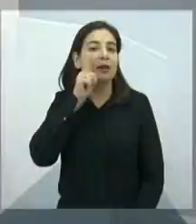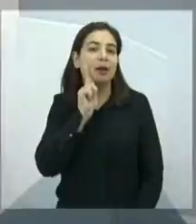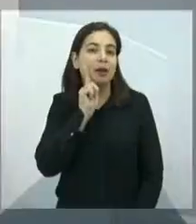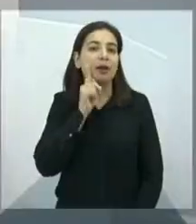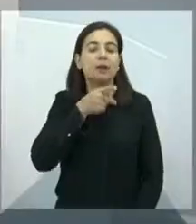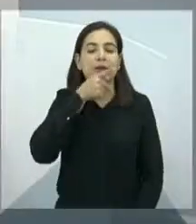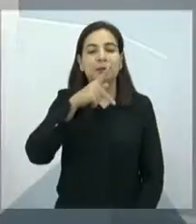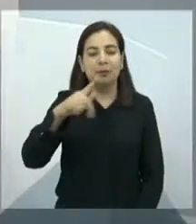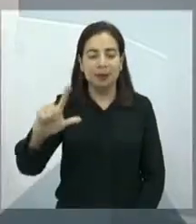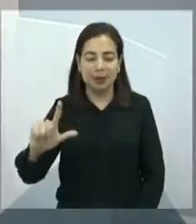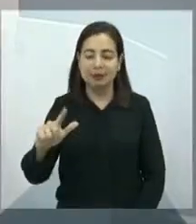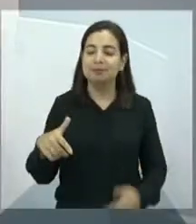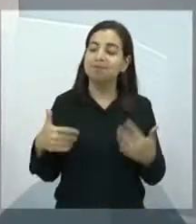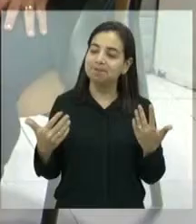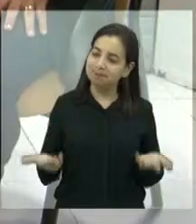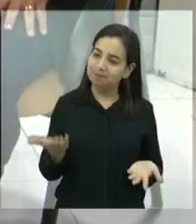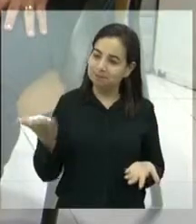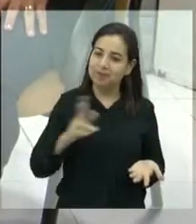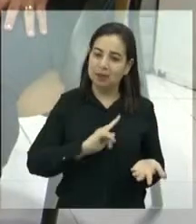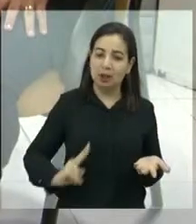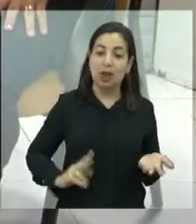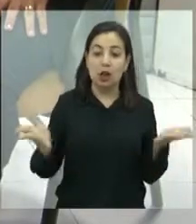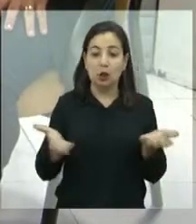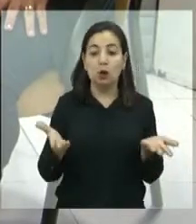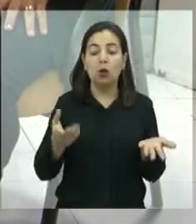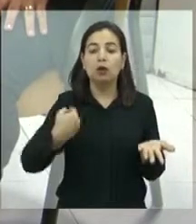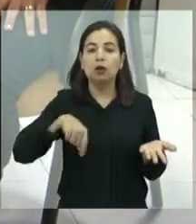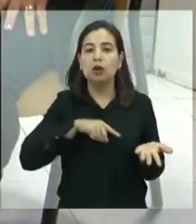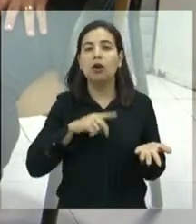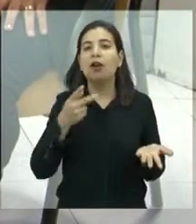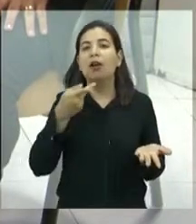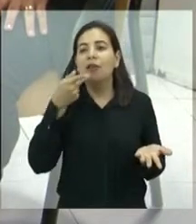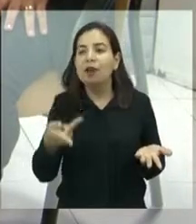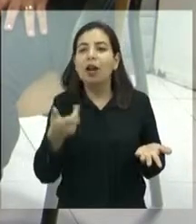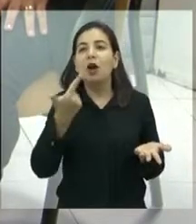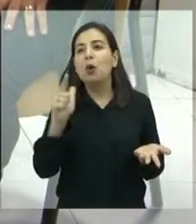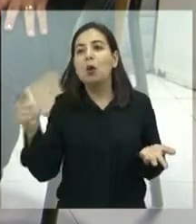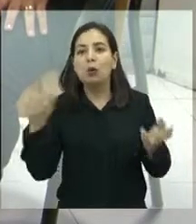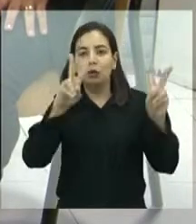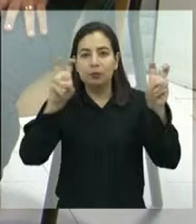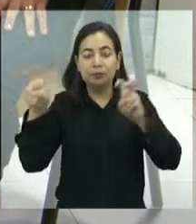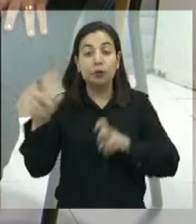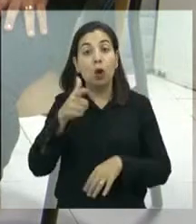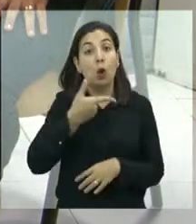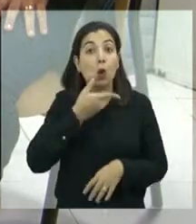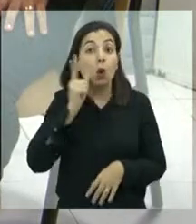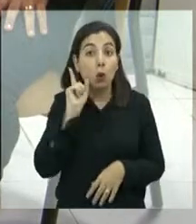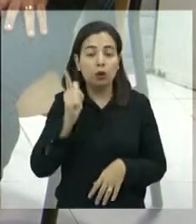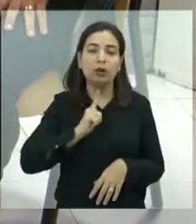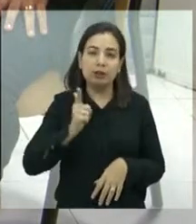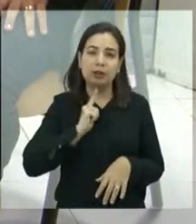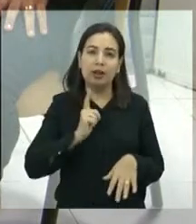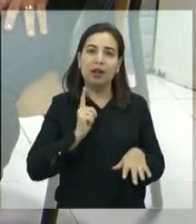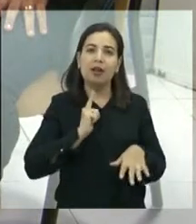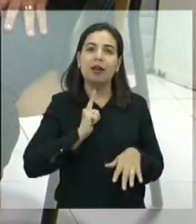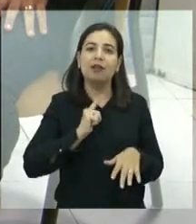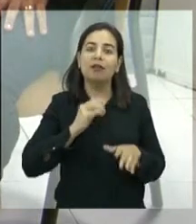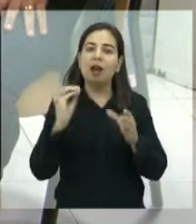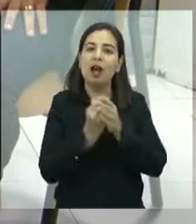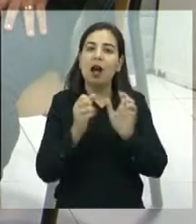PPL. Vereador, vamos falar agora de outros assuntos, né? Ontem a Câmara Municipal realizou uma audiência